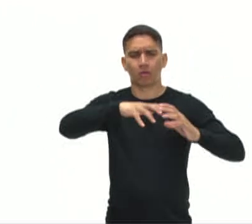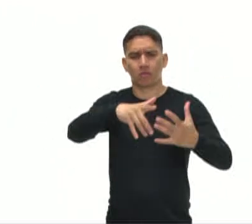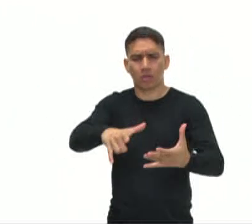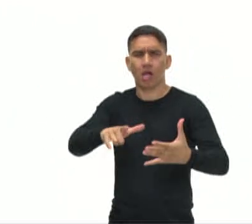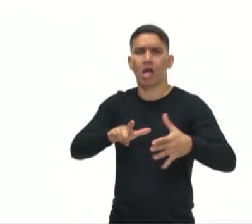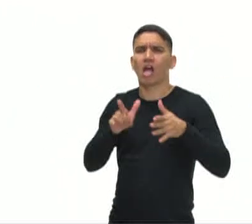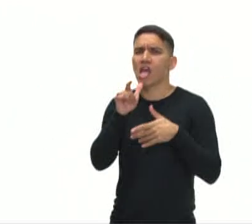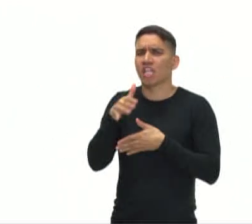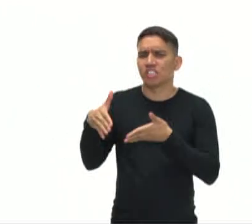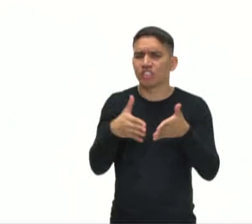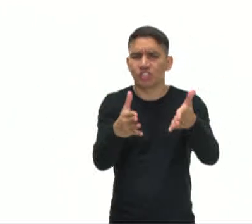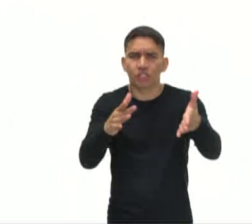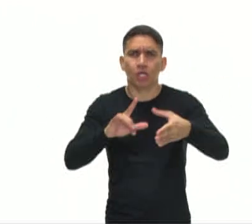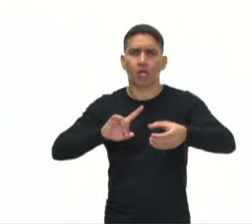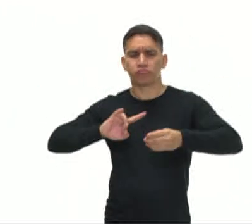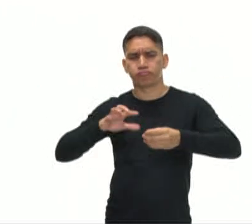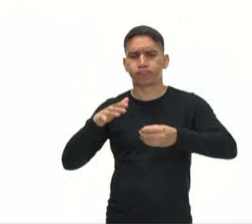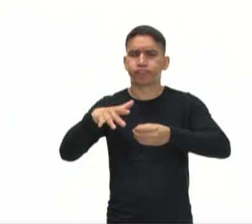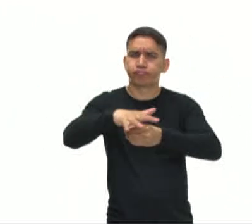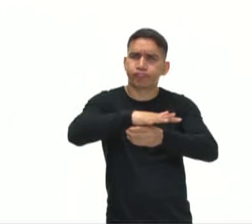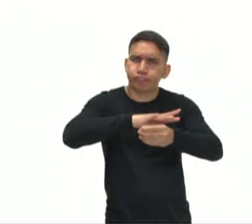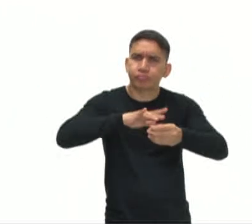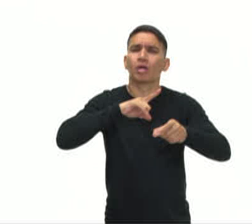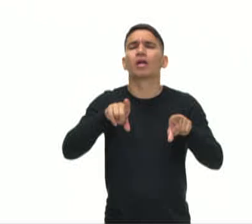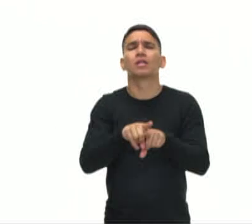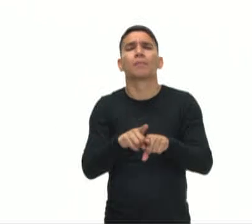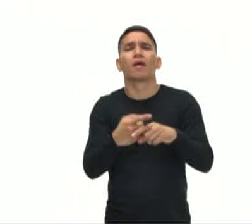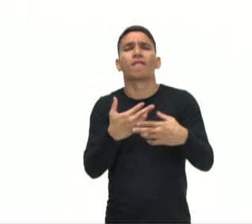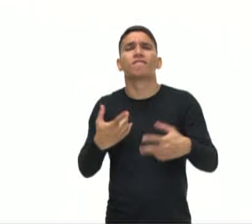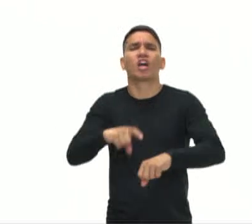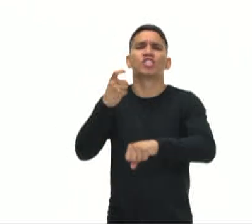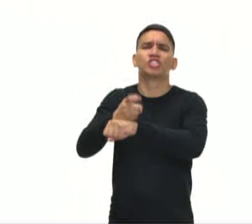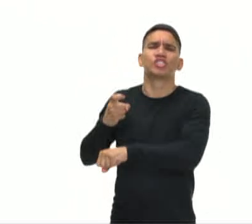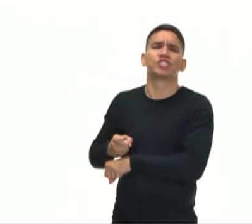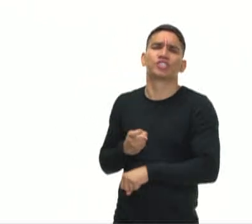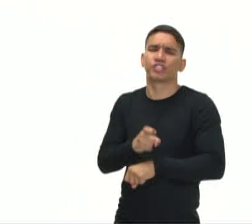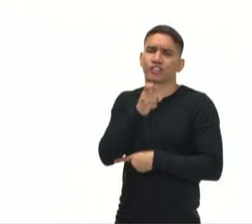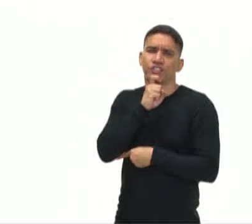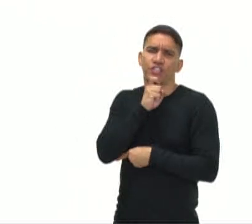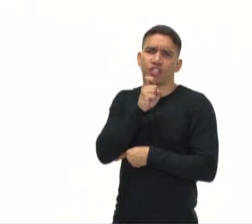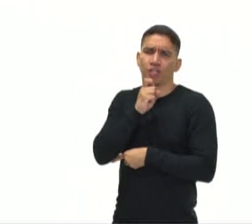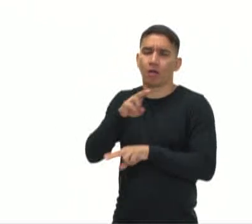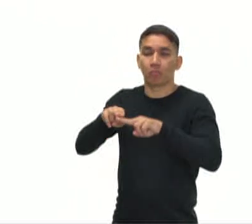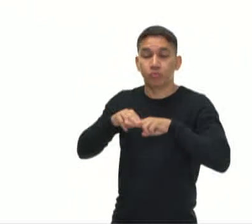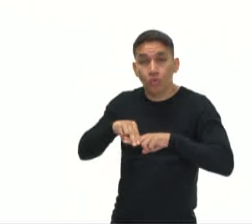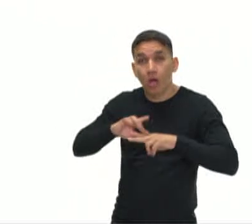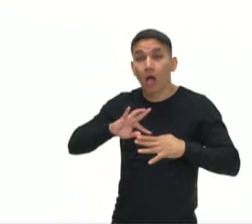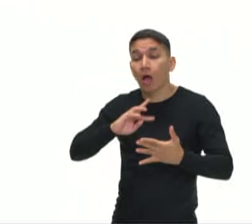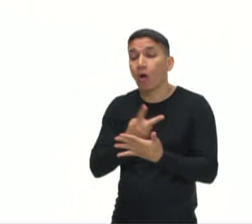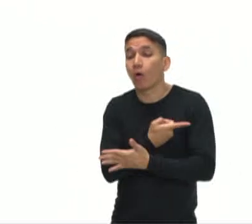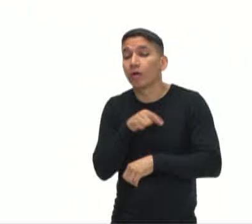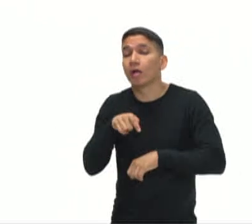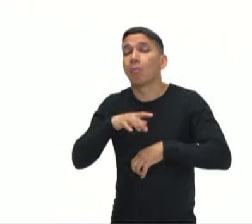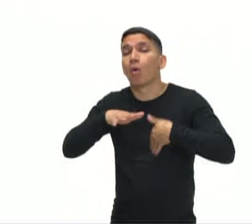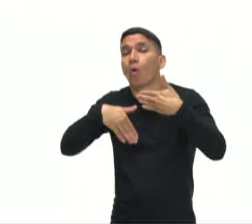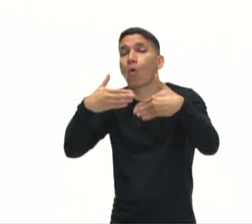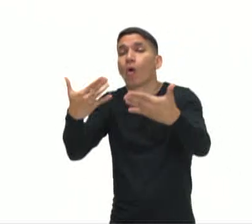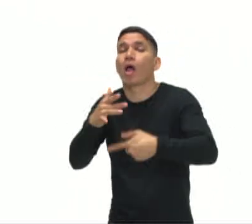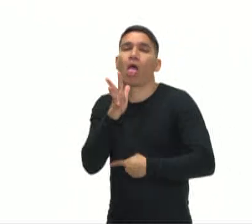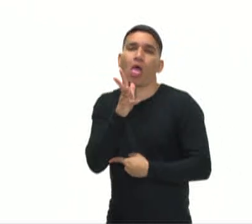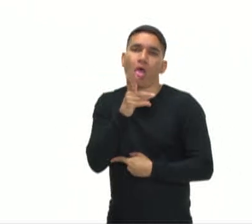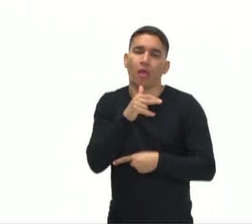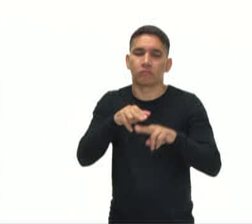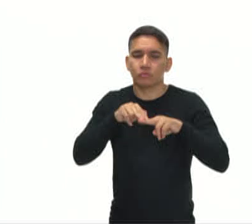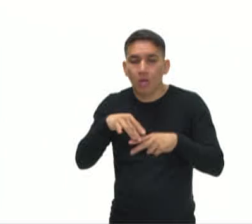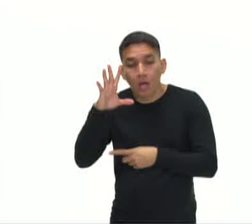solo ou das geleiras. No entanto, esse processo também é lento. E o conhecimento sobre a formação da água faz com que pensamos nas